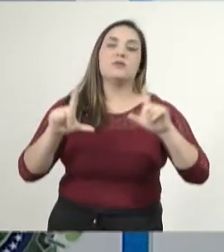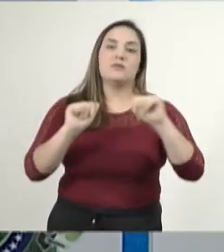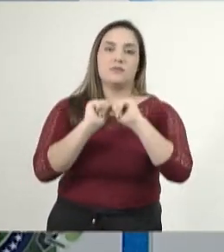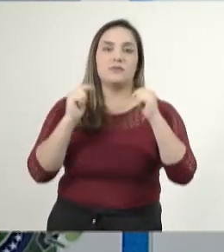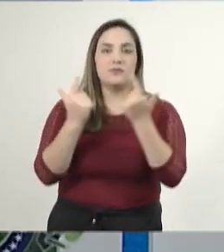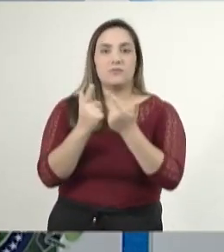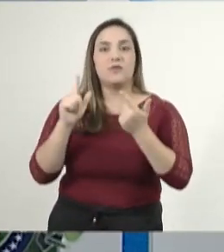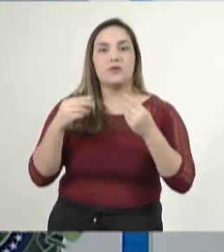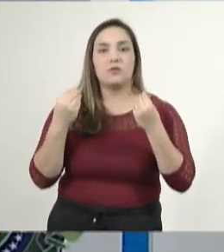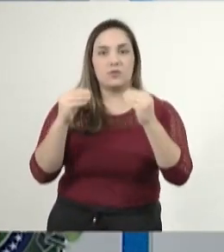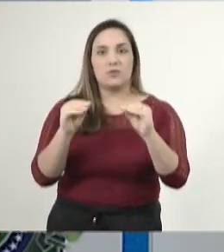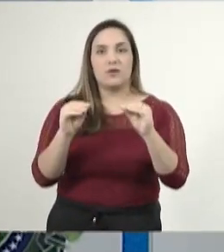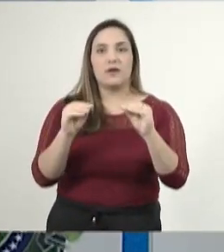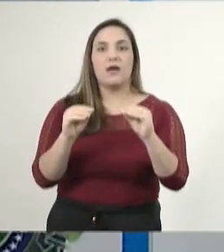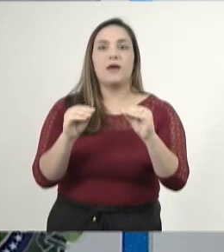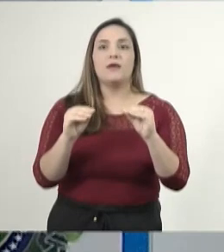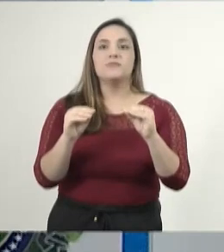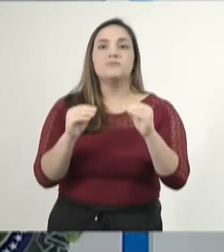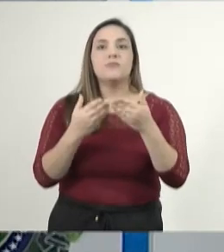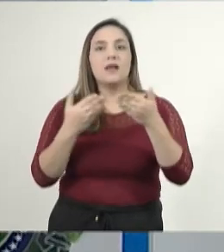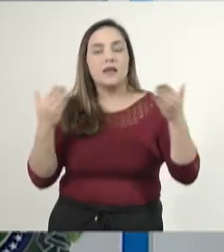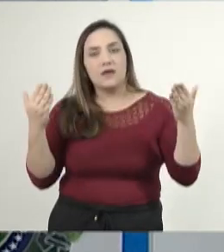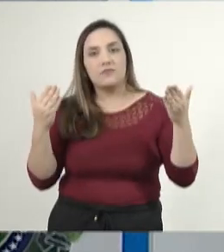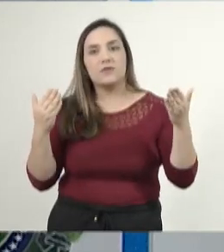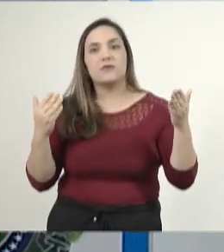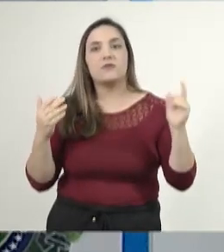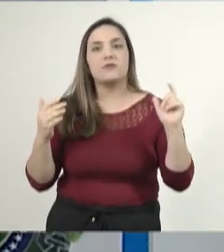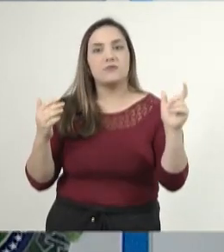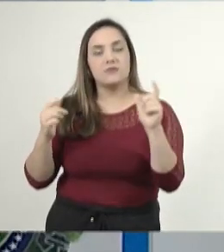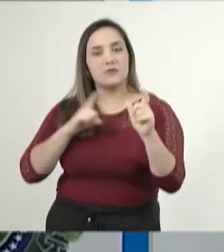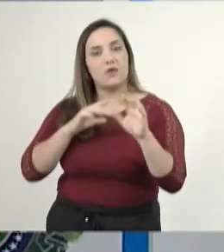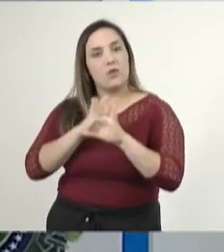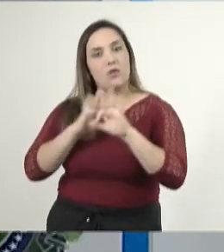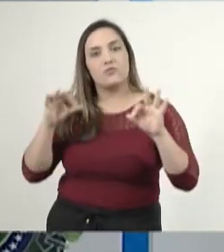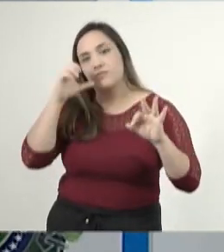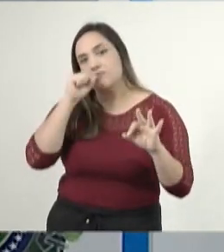Assembleia Legislativa de MS. Antecipadamente, eu te desejo um excelente